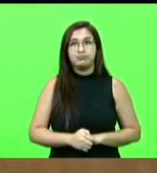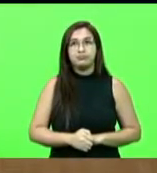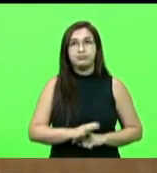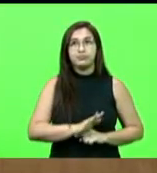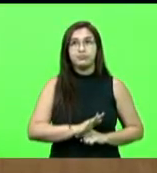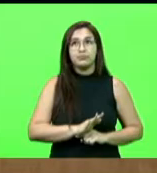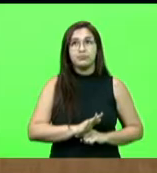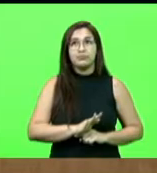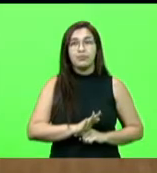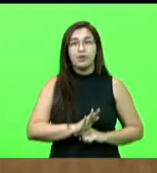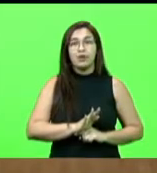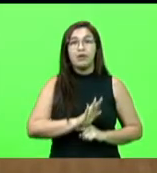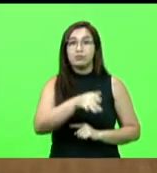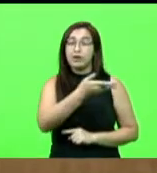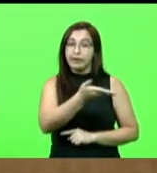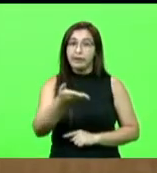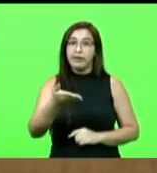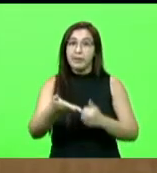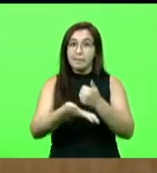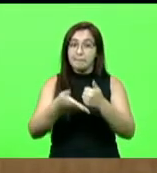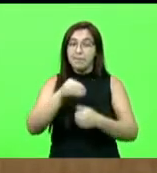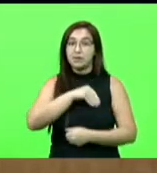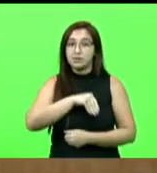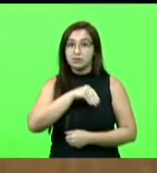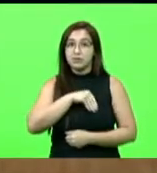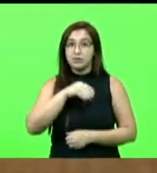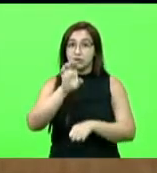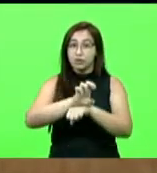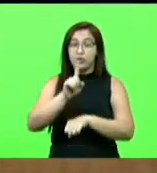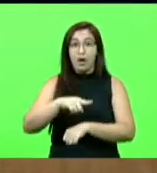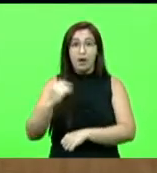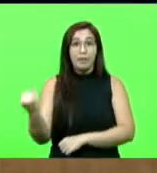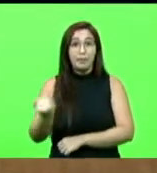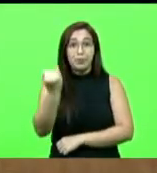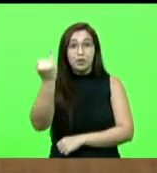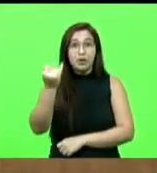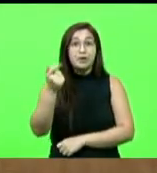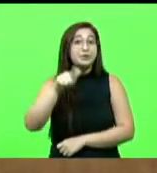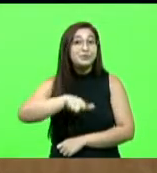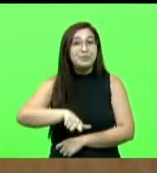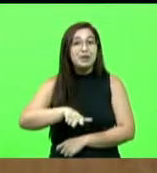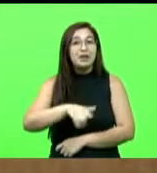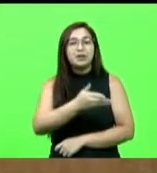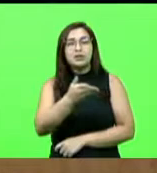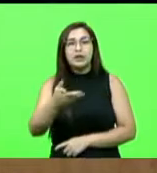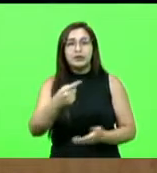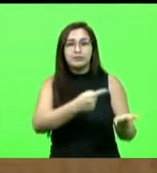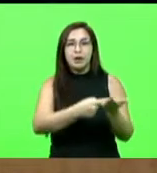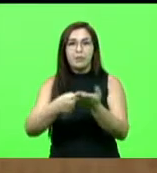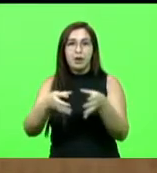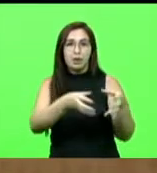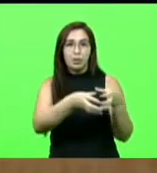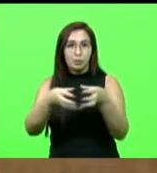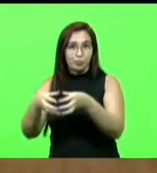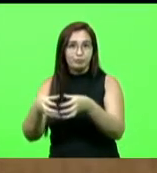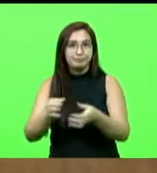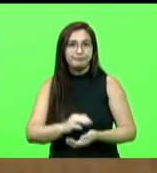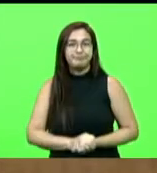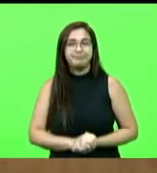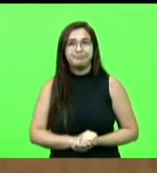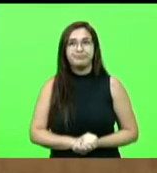piso estadual, que é muito importante, e contemplando também essa negociação à vida entre as partes. Obrigado, senhor presidente.